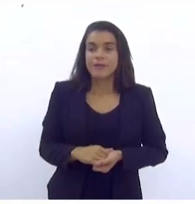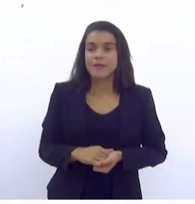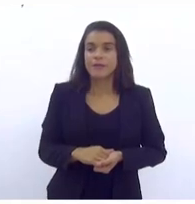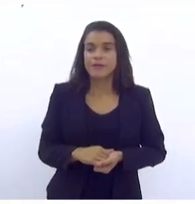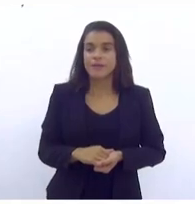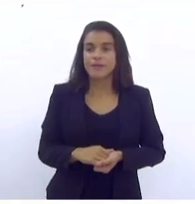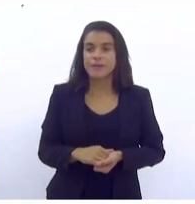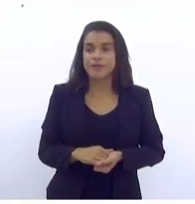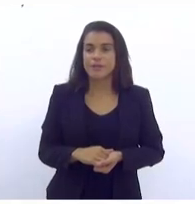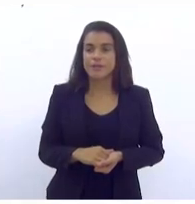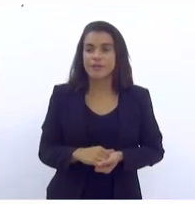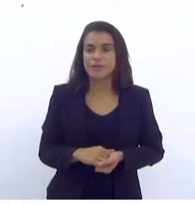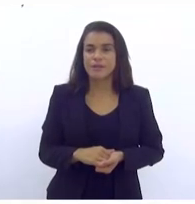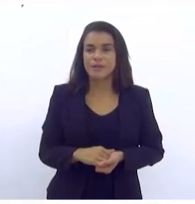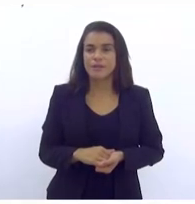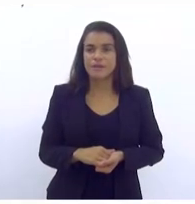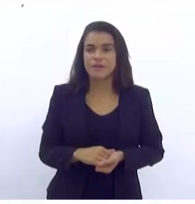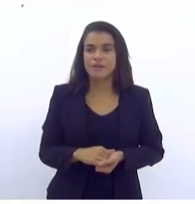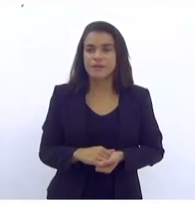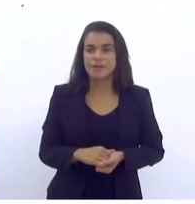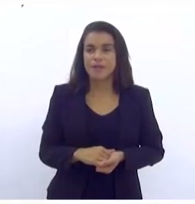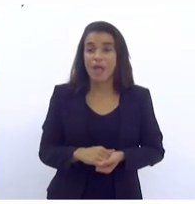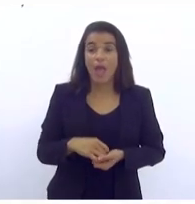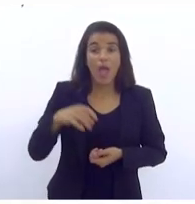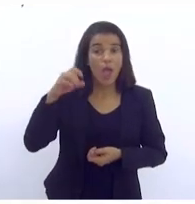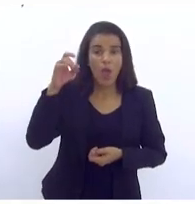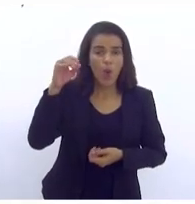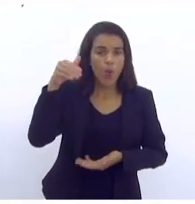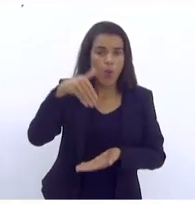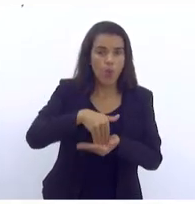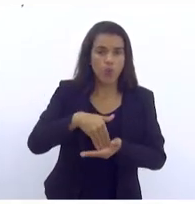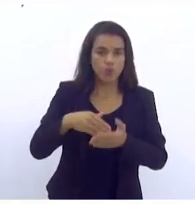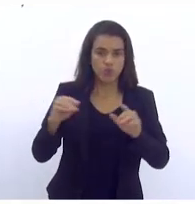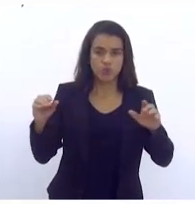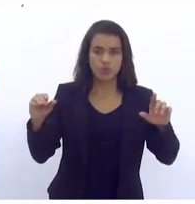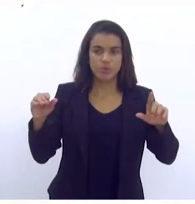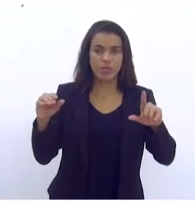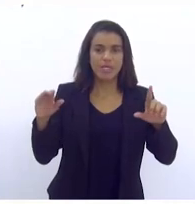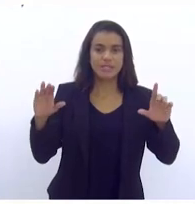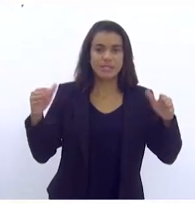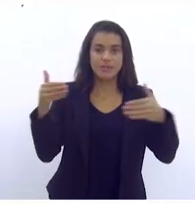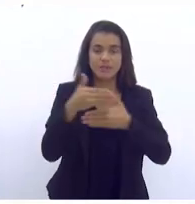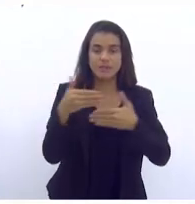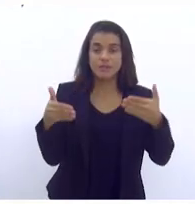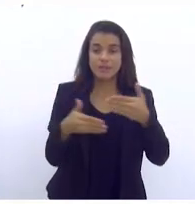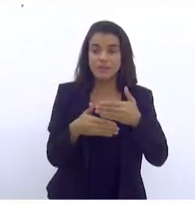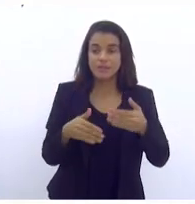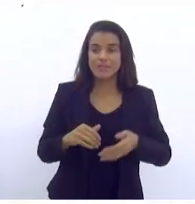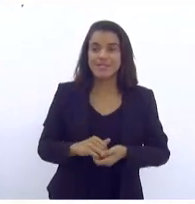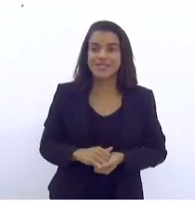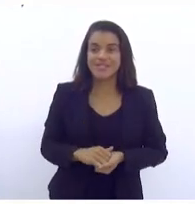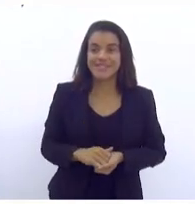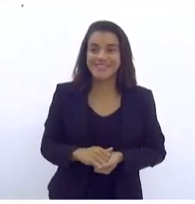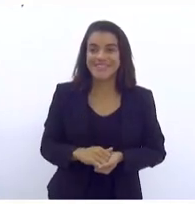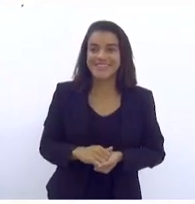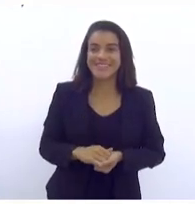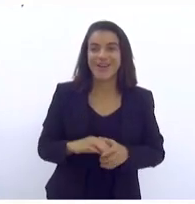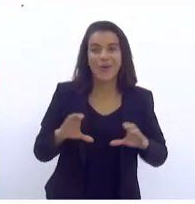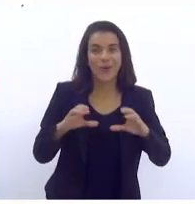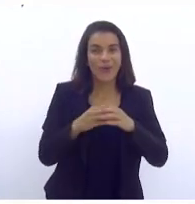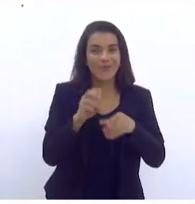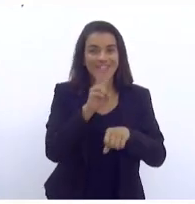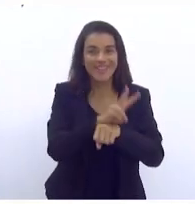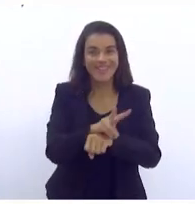favor é meu último slide eh eh por fim falar do do comitê de monitoramento